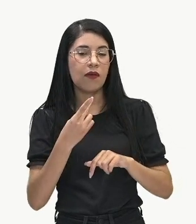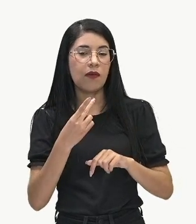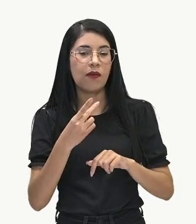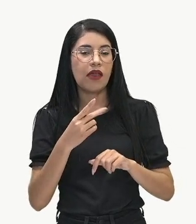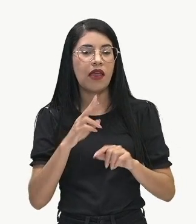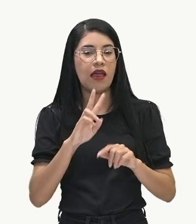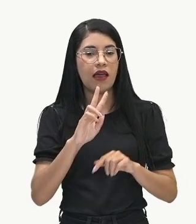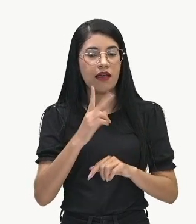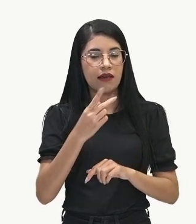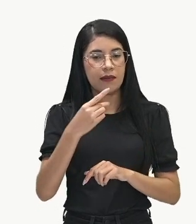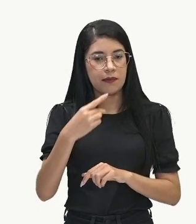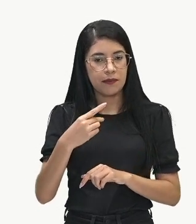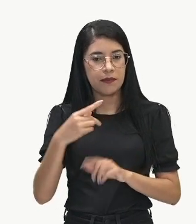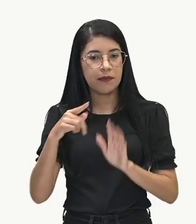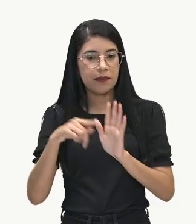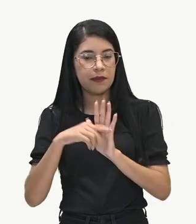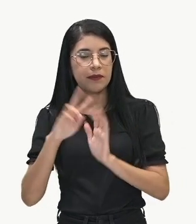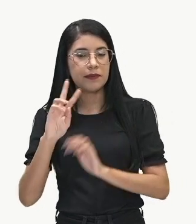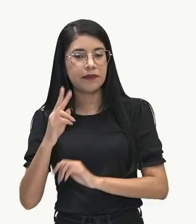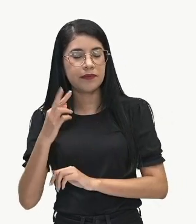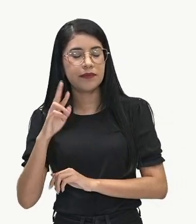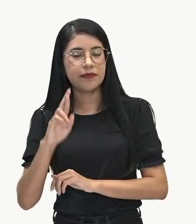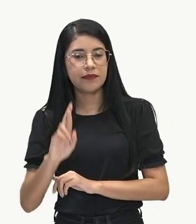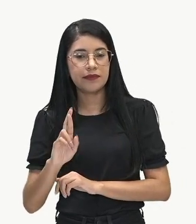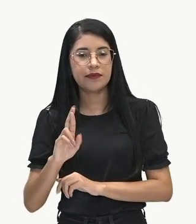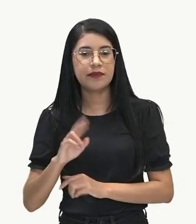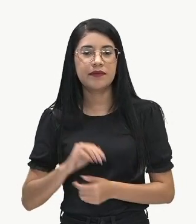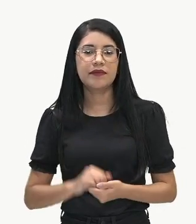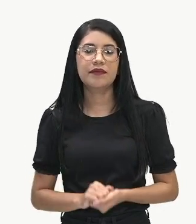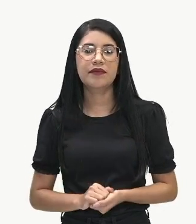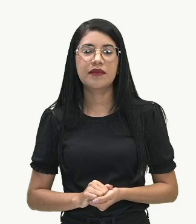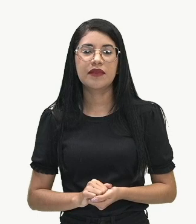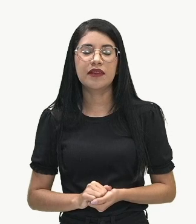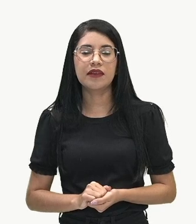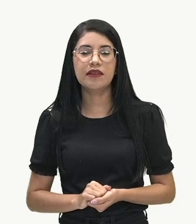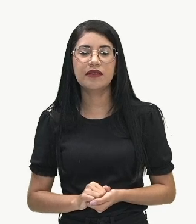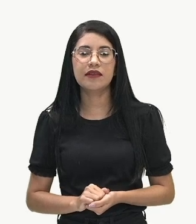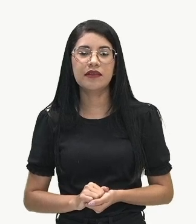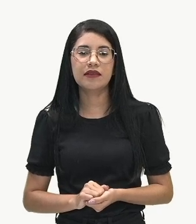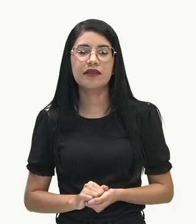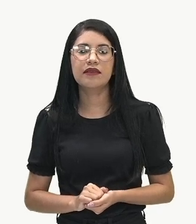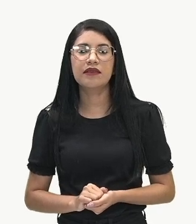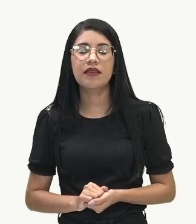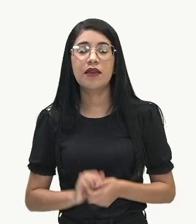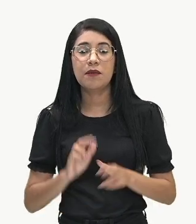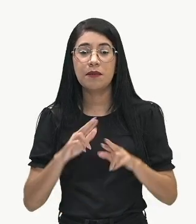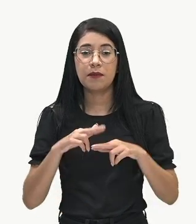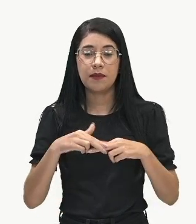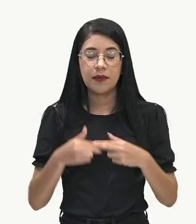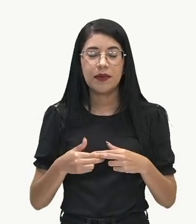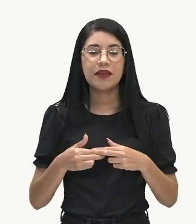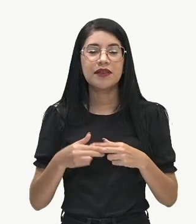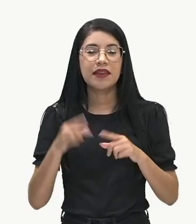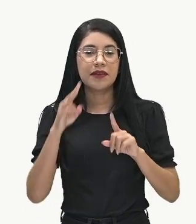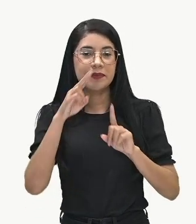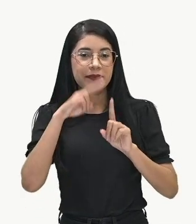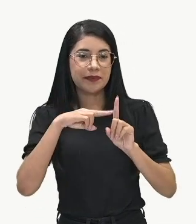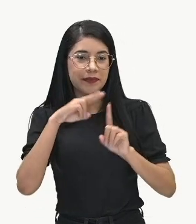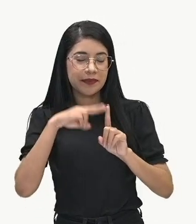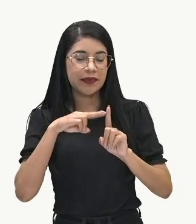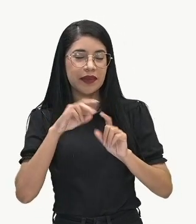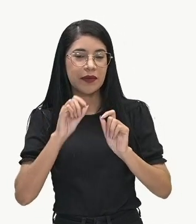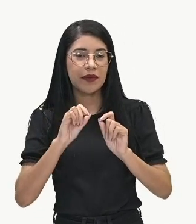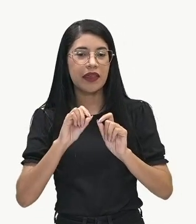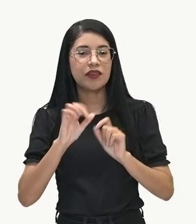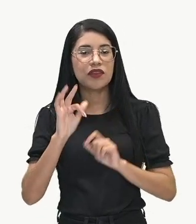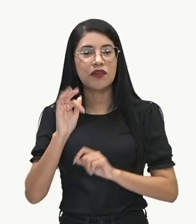entalpia vai ser igual à entalpia do produto. Por isso que aqui é a entalpia de